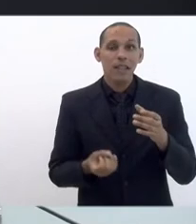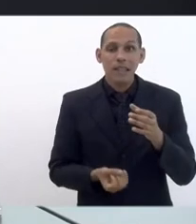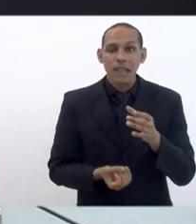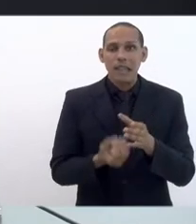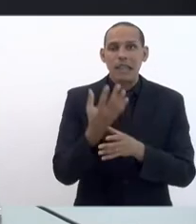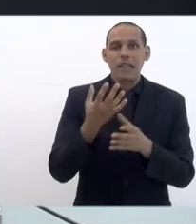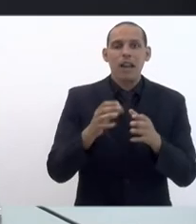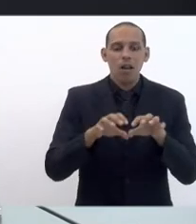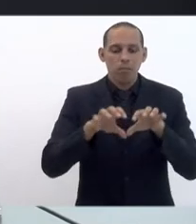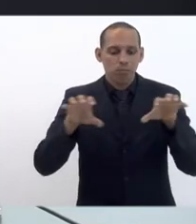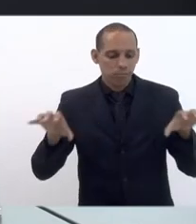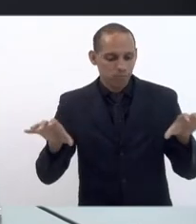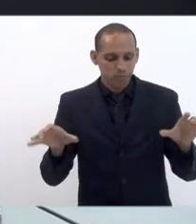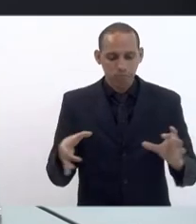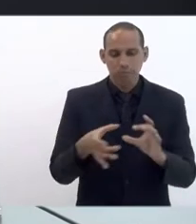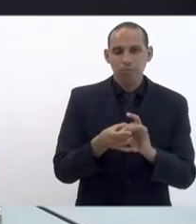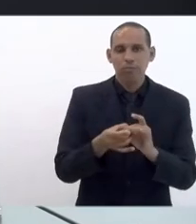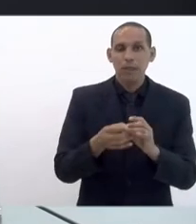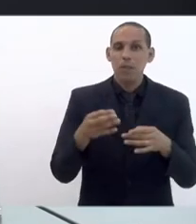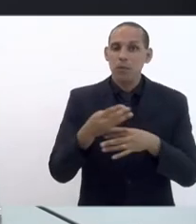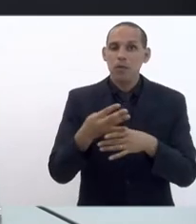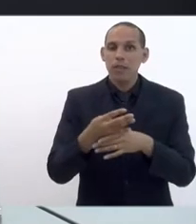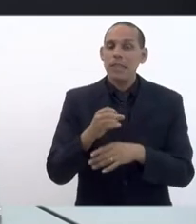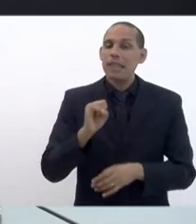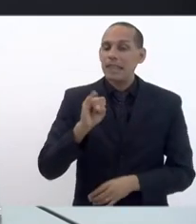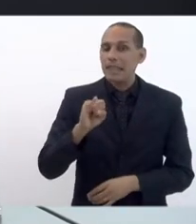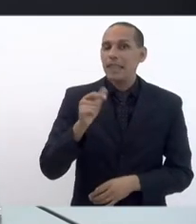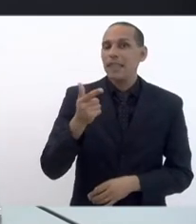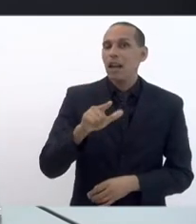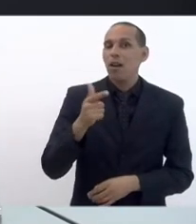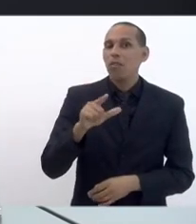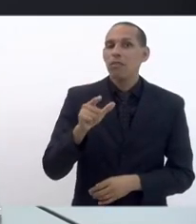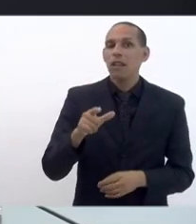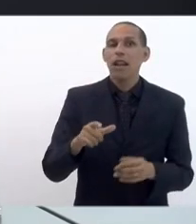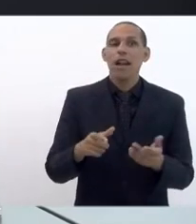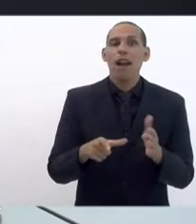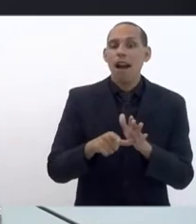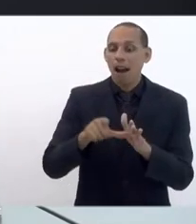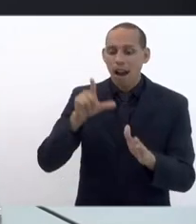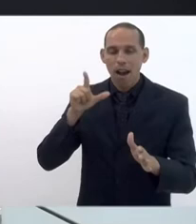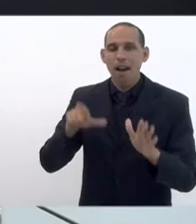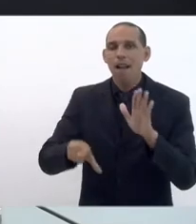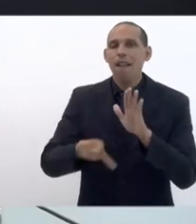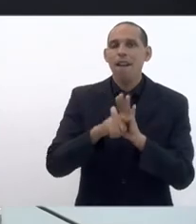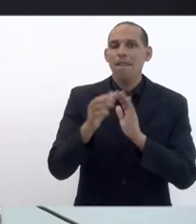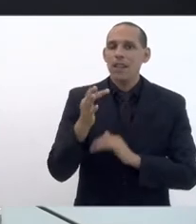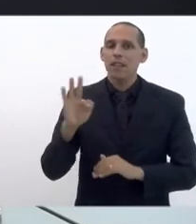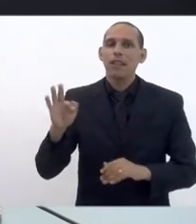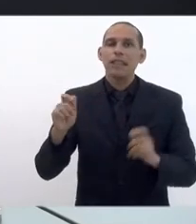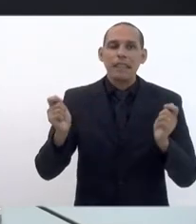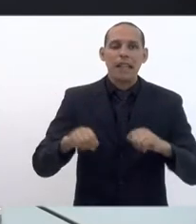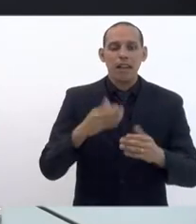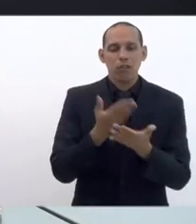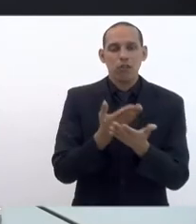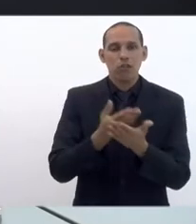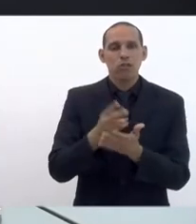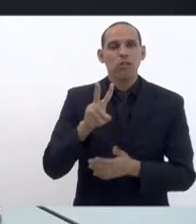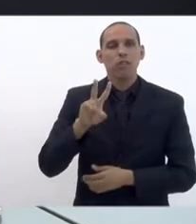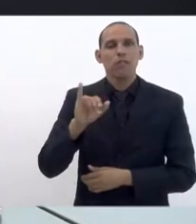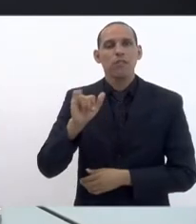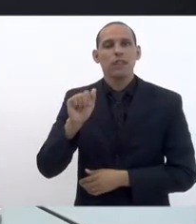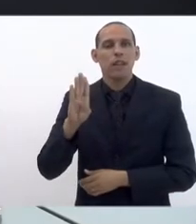e desmembramento de municípios sem a edição prévia das leis federais que permitam estudo de viabilidade